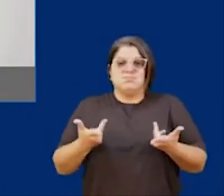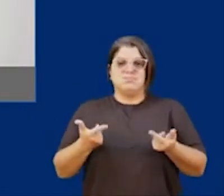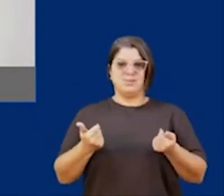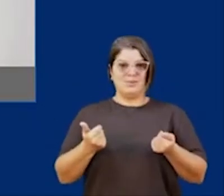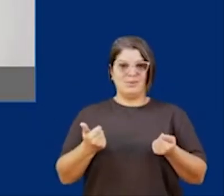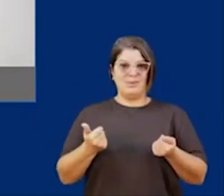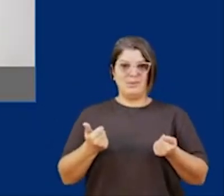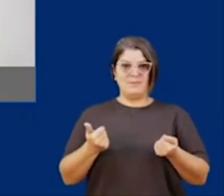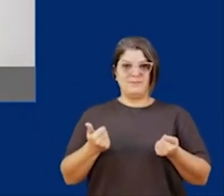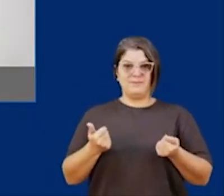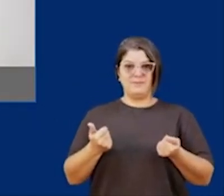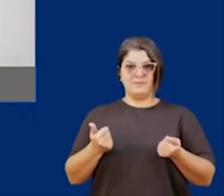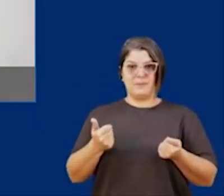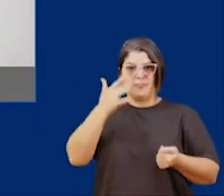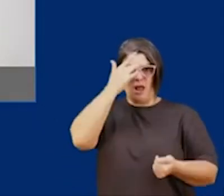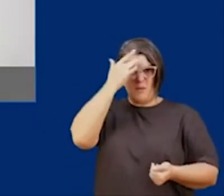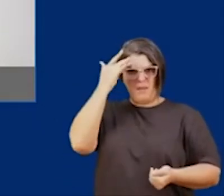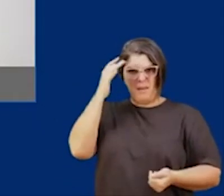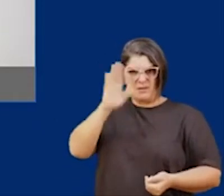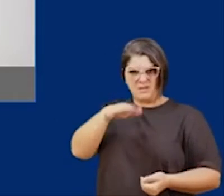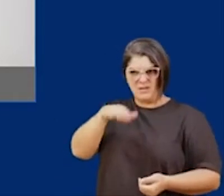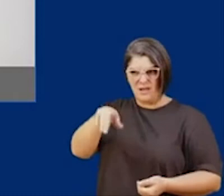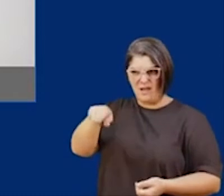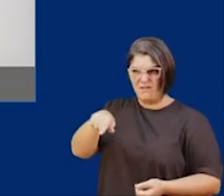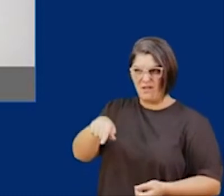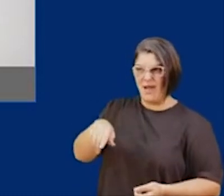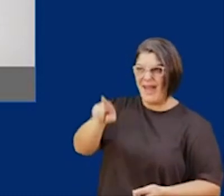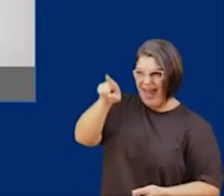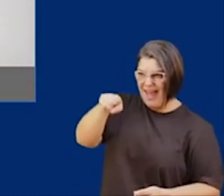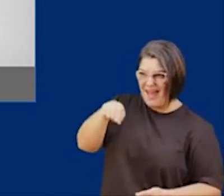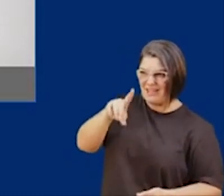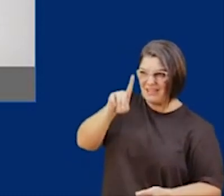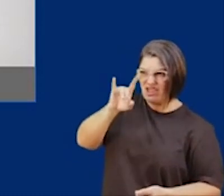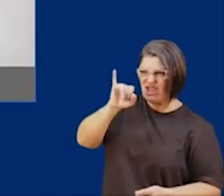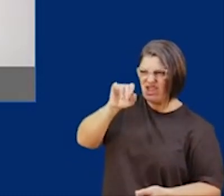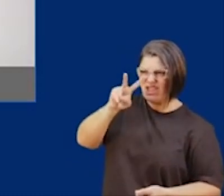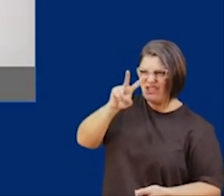assim, ei, você é divina porque é mulher.